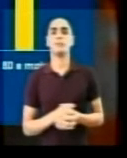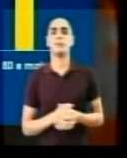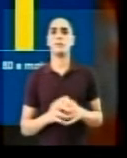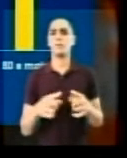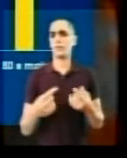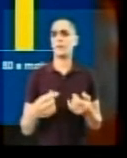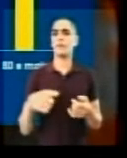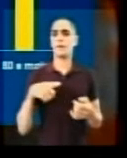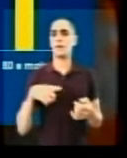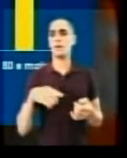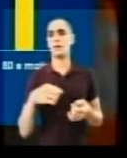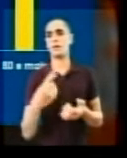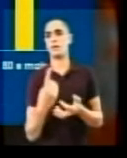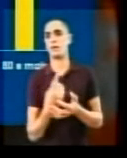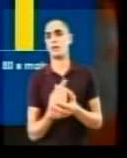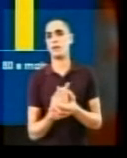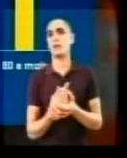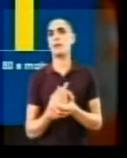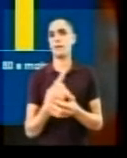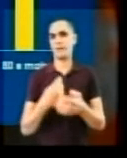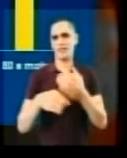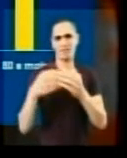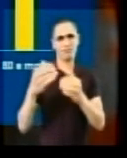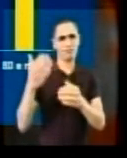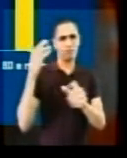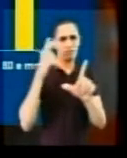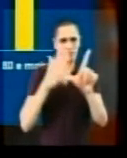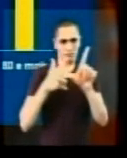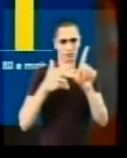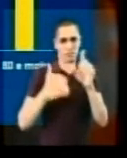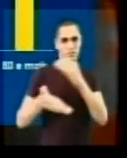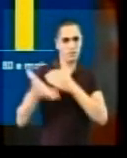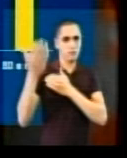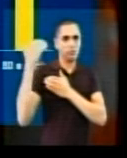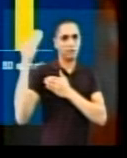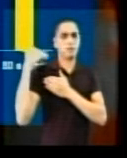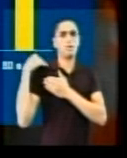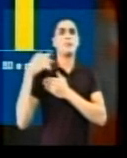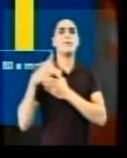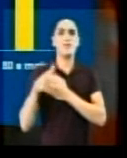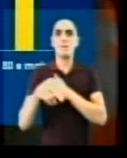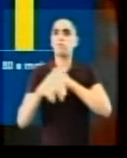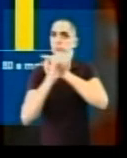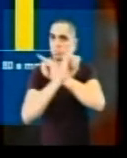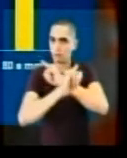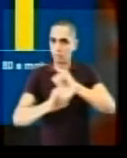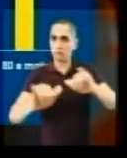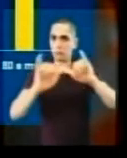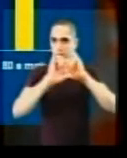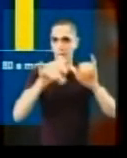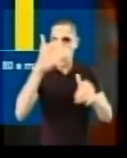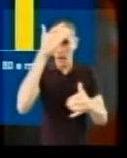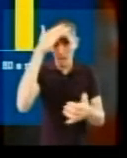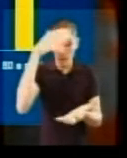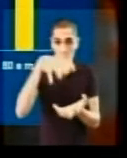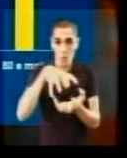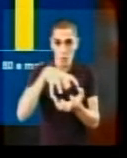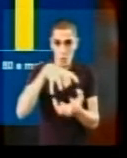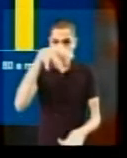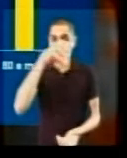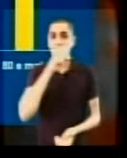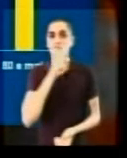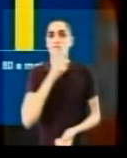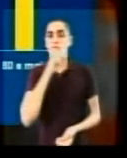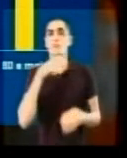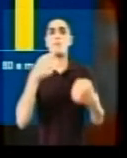desde da primeira live, nós estamos dizendo sempre, o idoso tem que